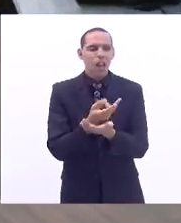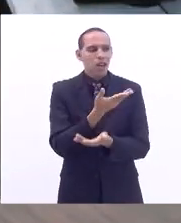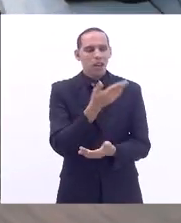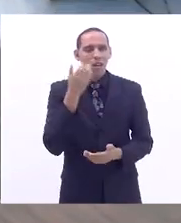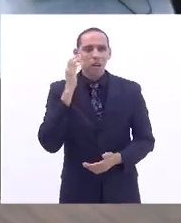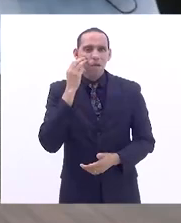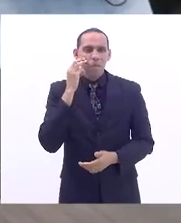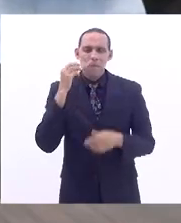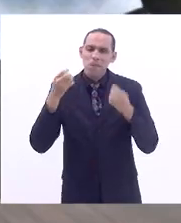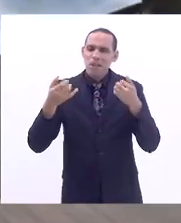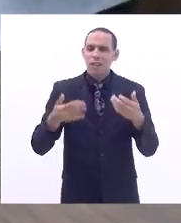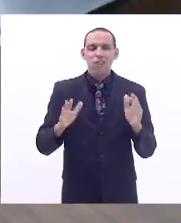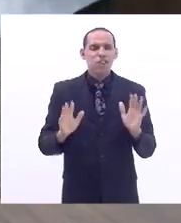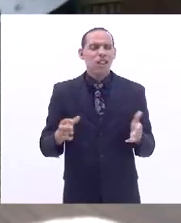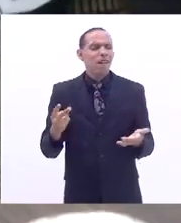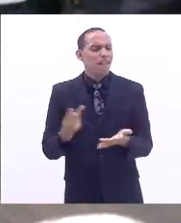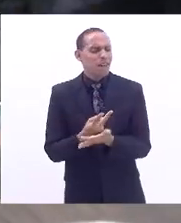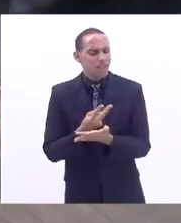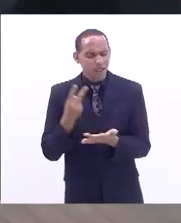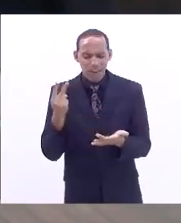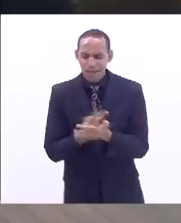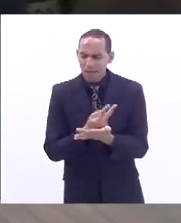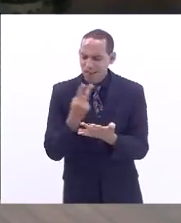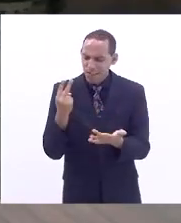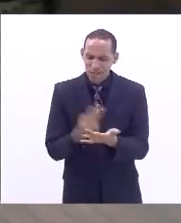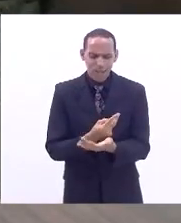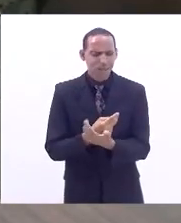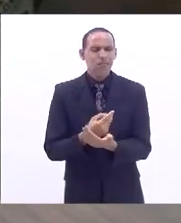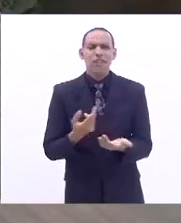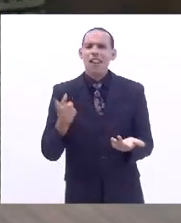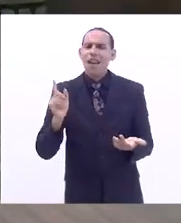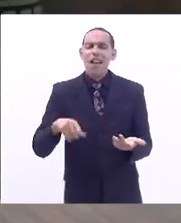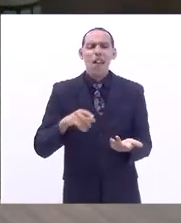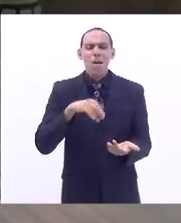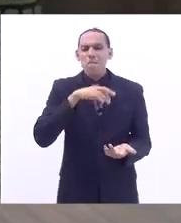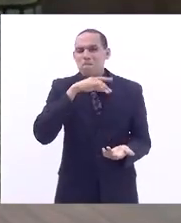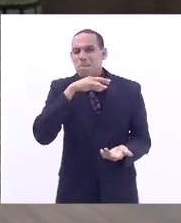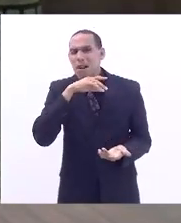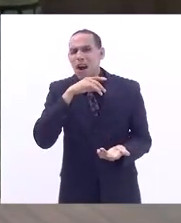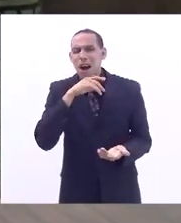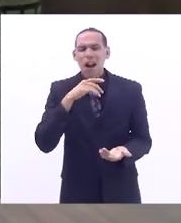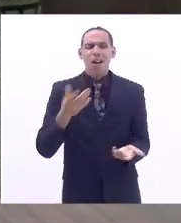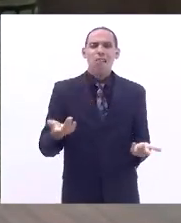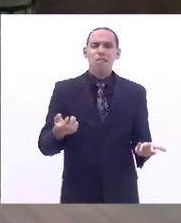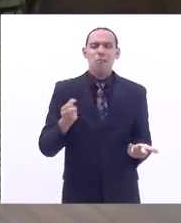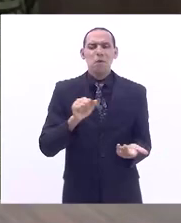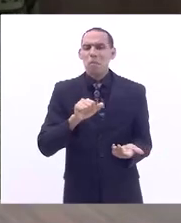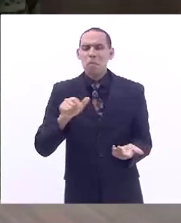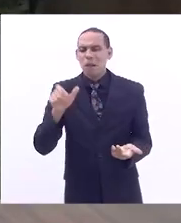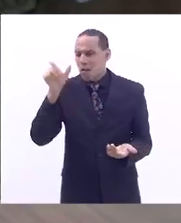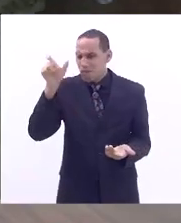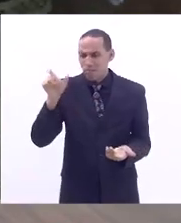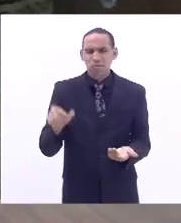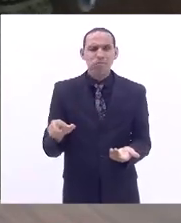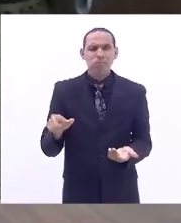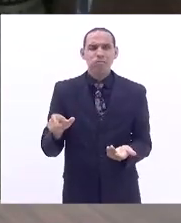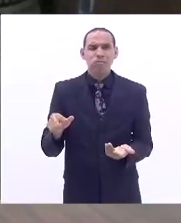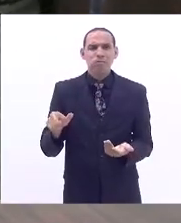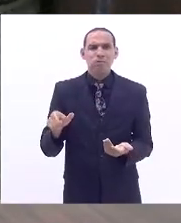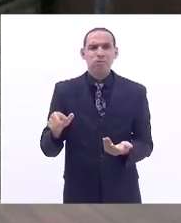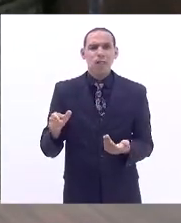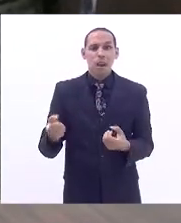falado com o deputado waldeck e inequívoco com um grande mal causado quase e pontos o que não se dizem